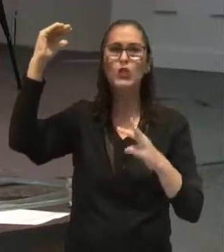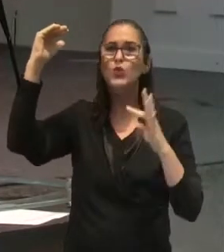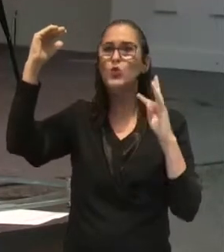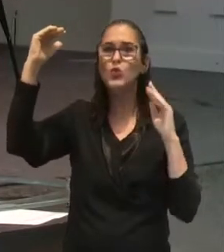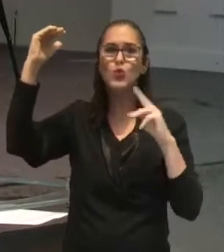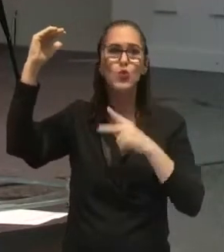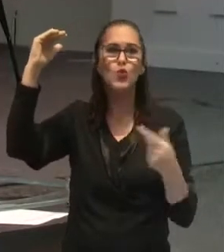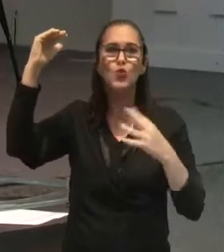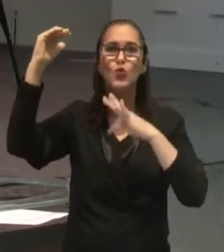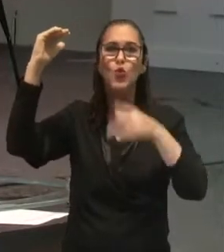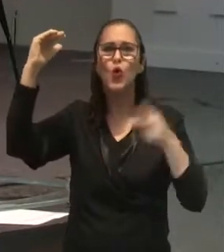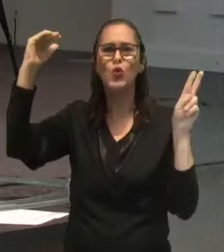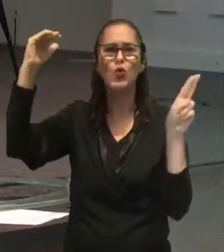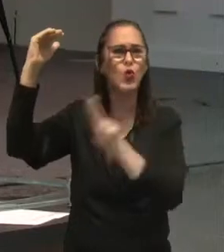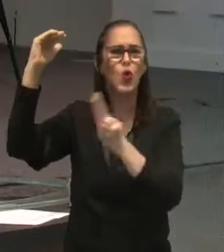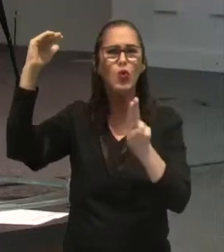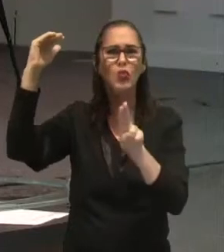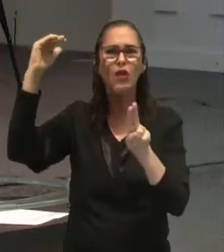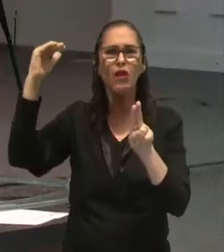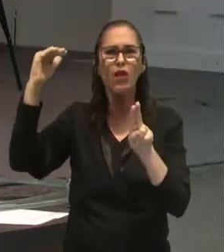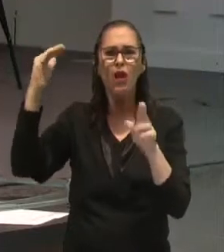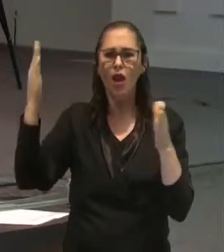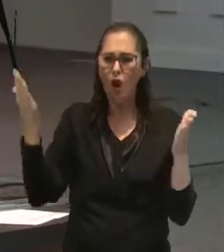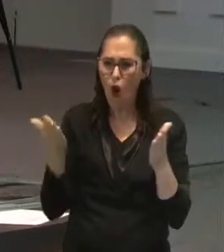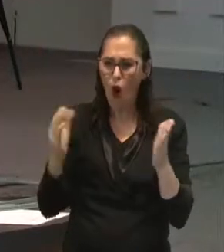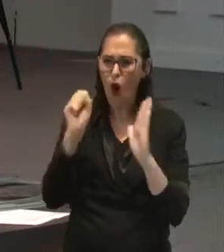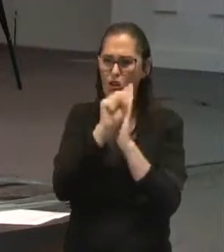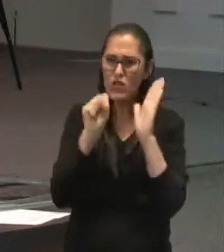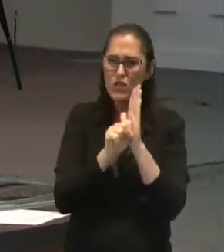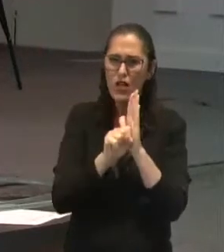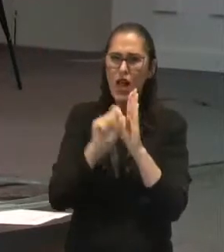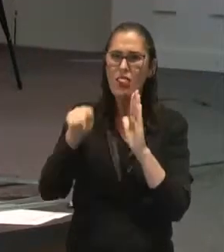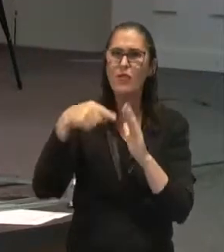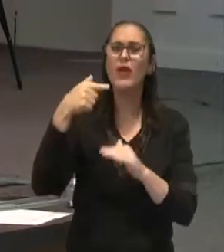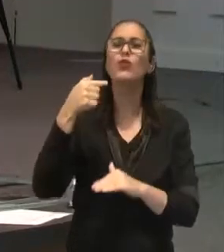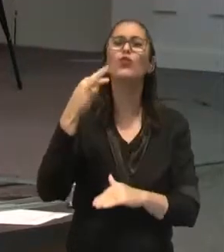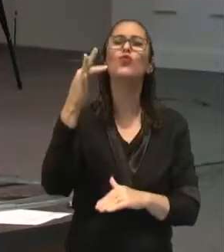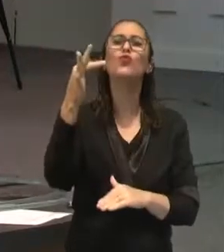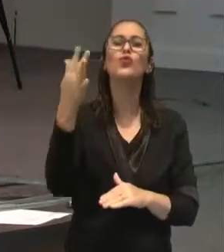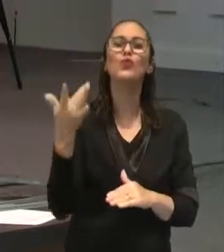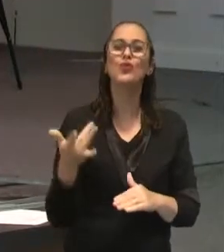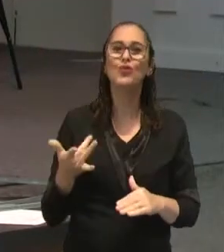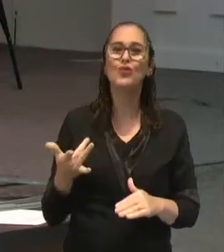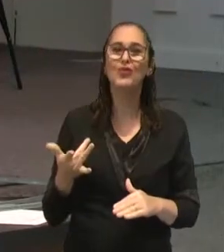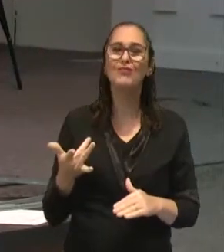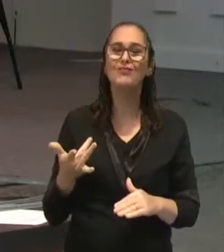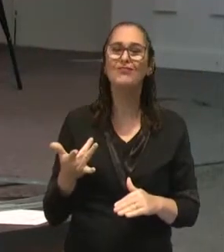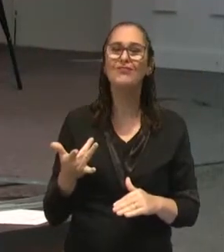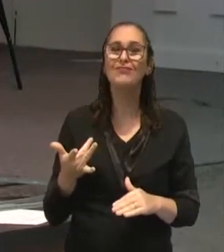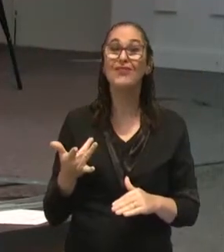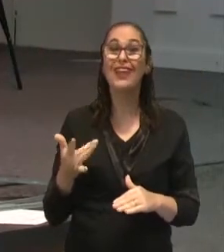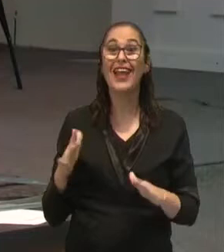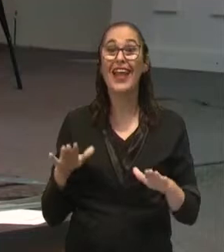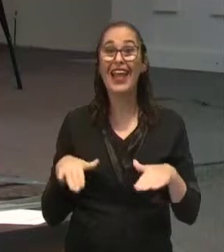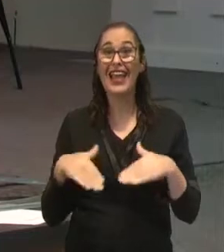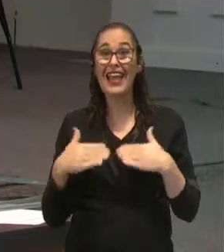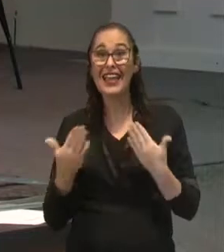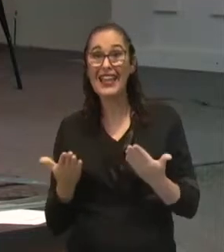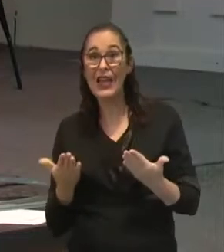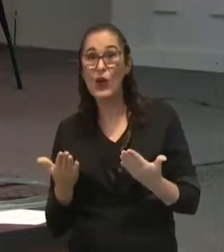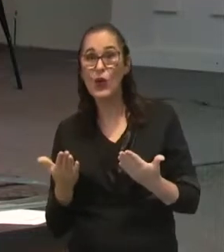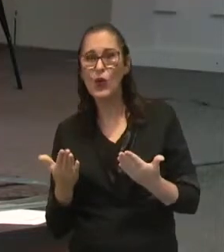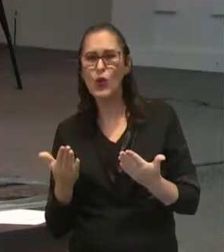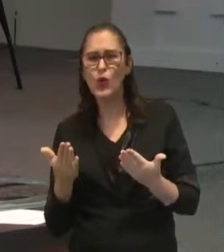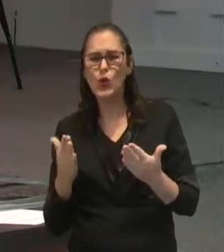que se possa referir, não só no presente século, mas também no vindouro. E pôs todas as coisas debaixo dos